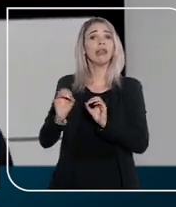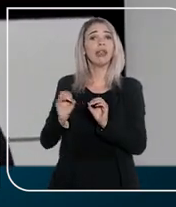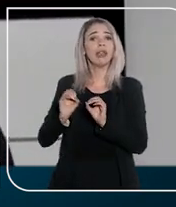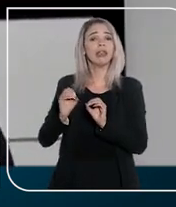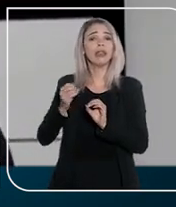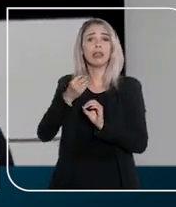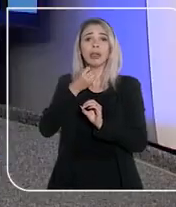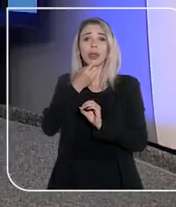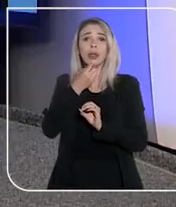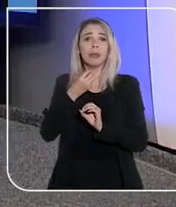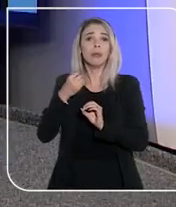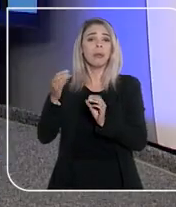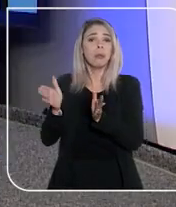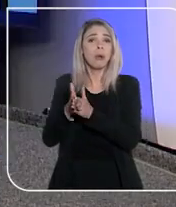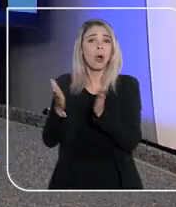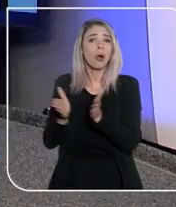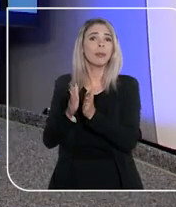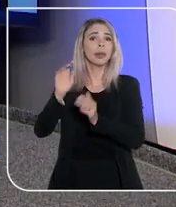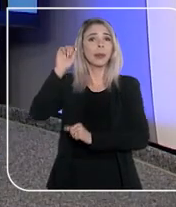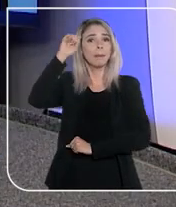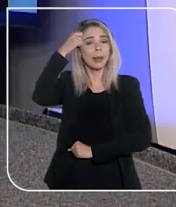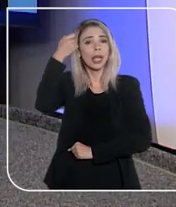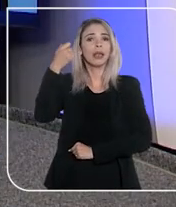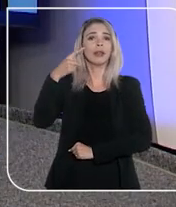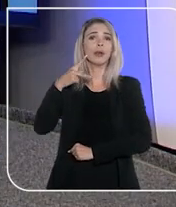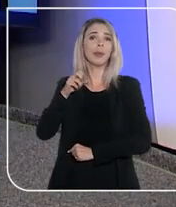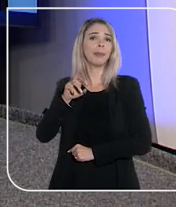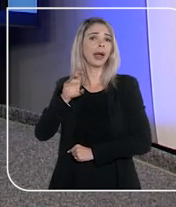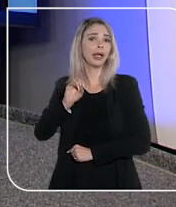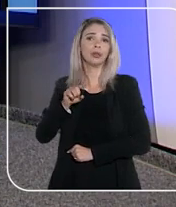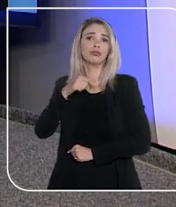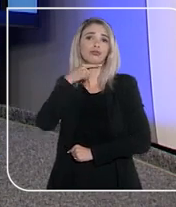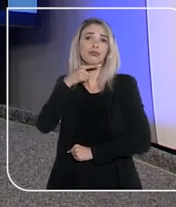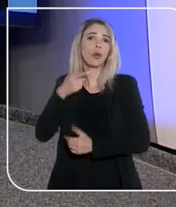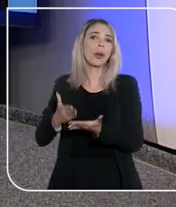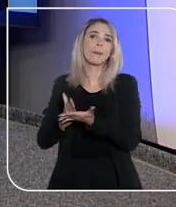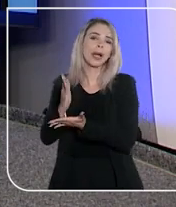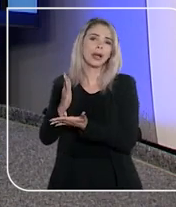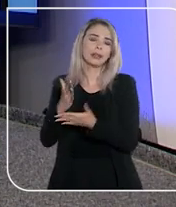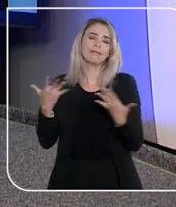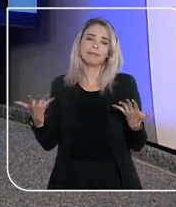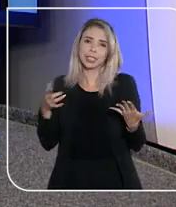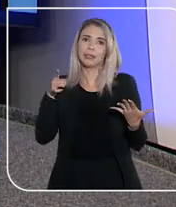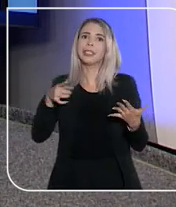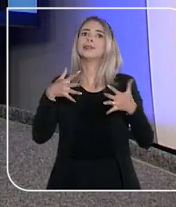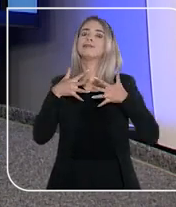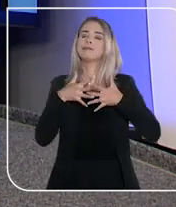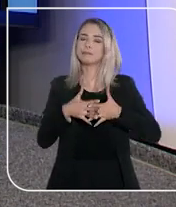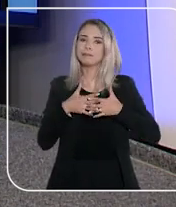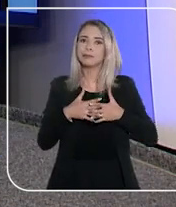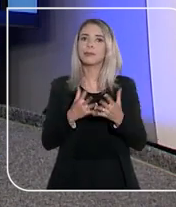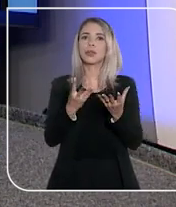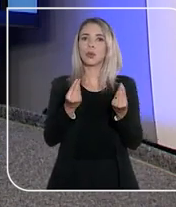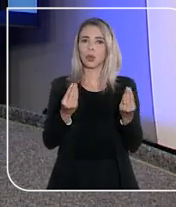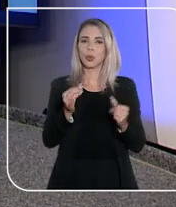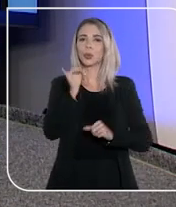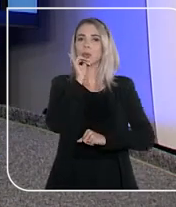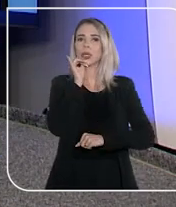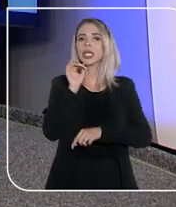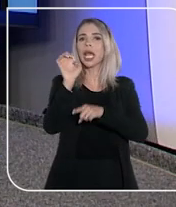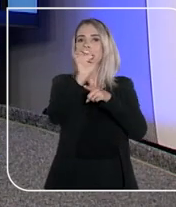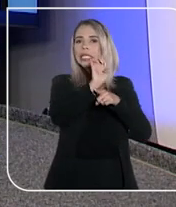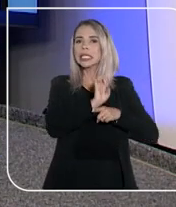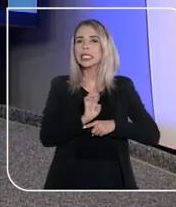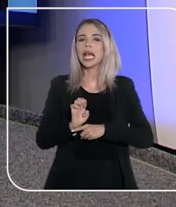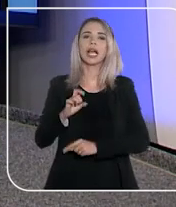afirmativa. Então, quando a gente fala de ação afirmativa no Brasil, ainda é um ponto muito controverso. Nós temos estados que colocam